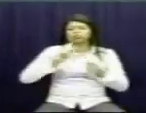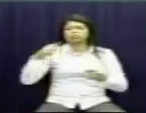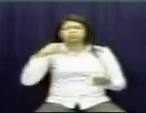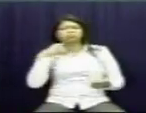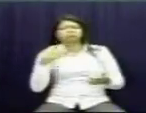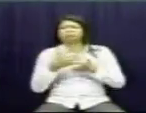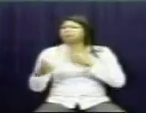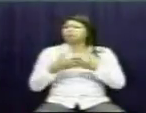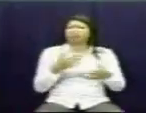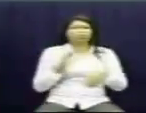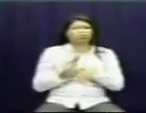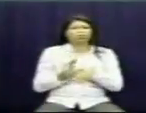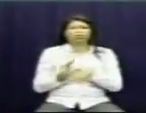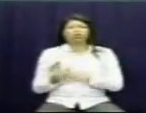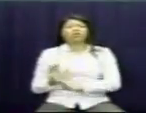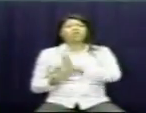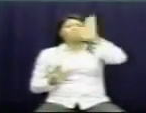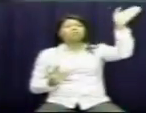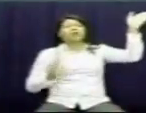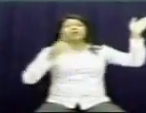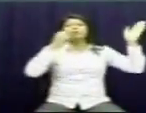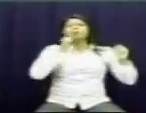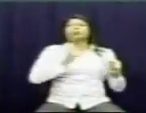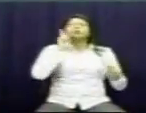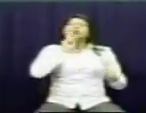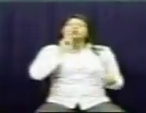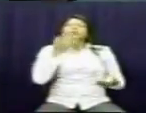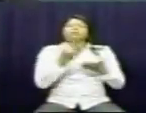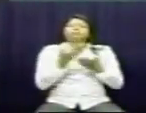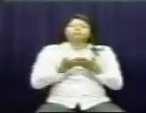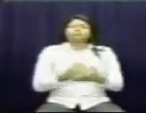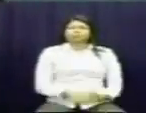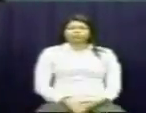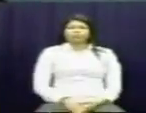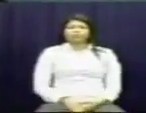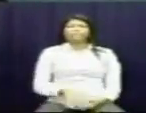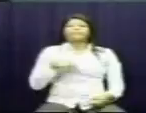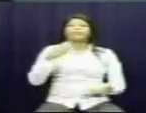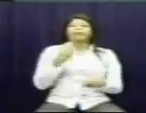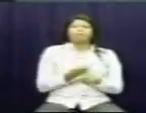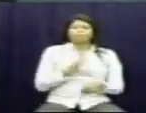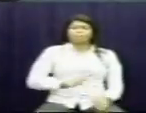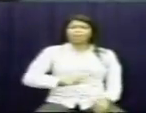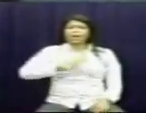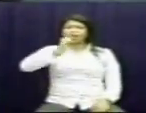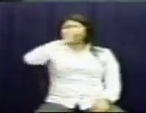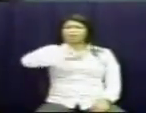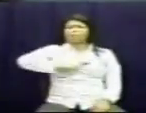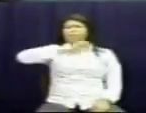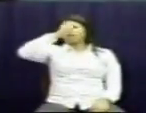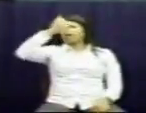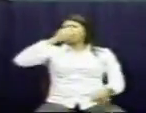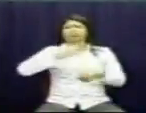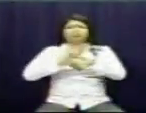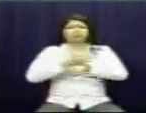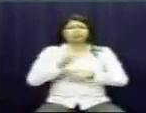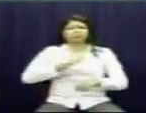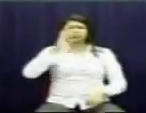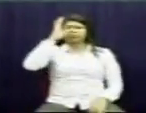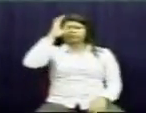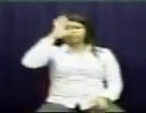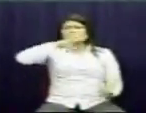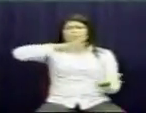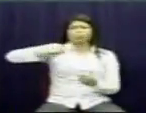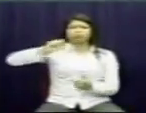Um sociólogo, um cientista político formado na Sorbonne, para atuar como cientista político no Brasil, tem